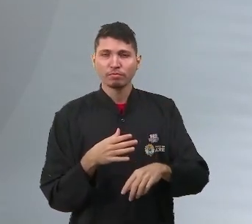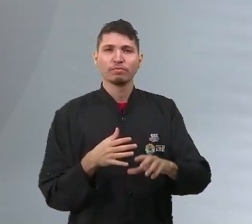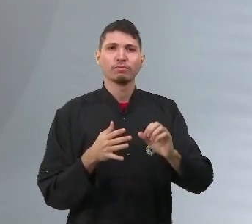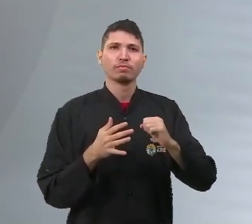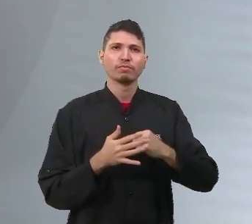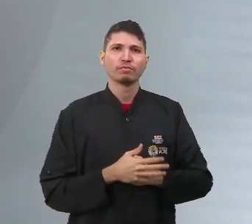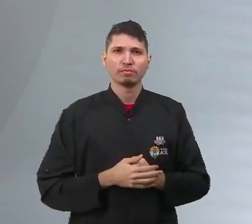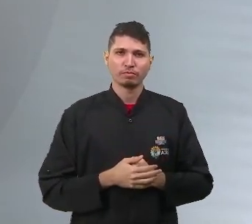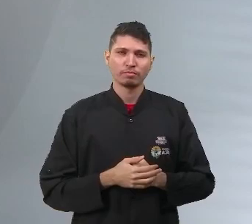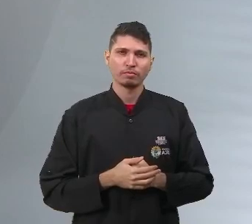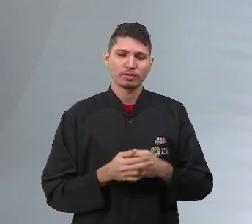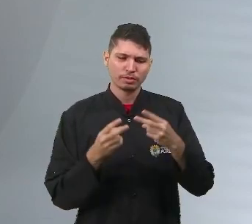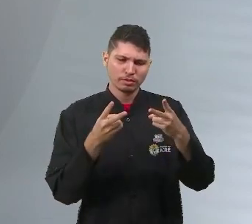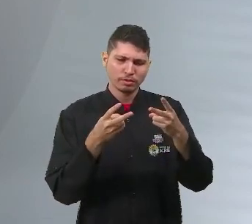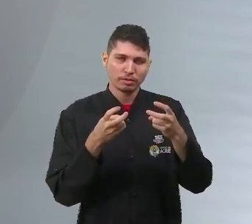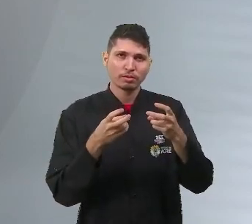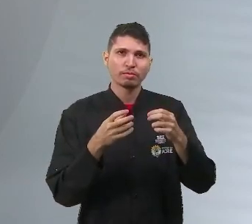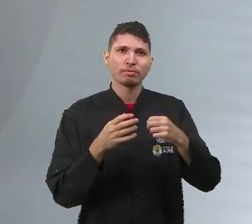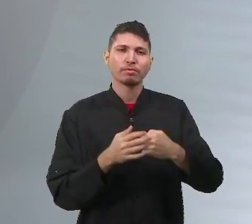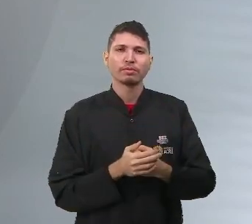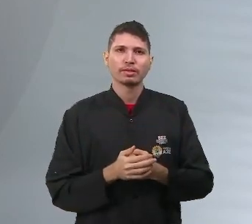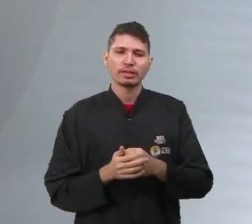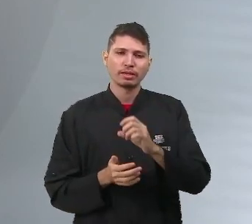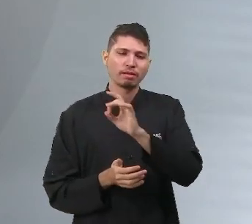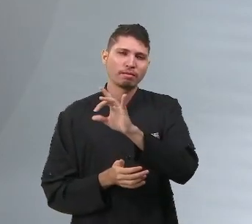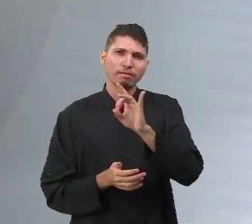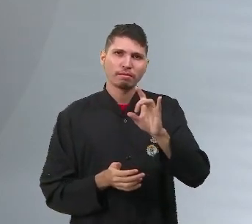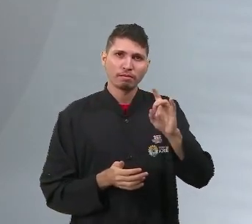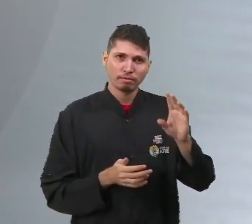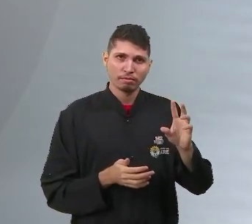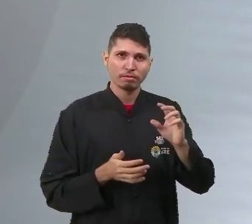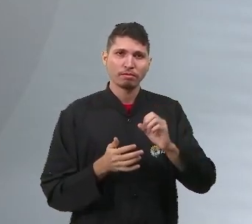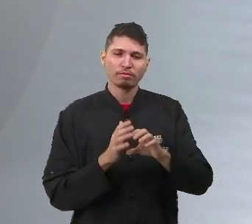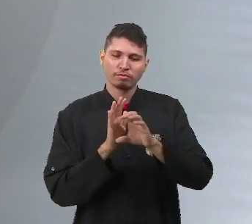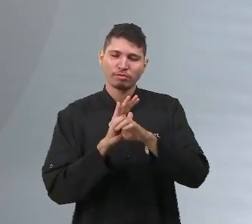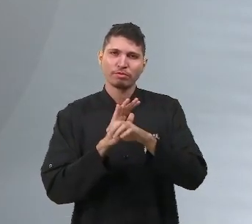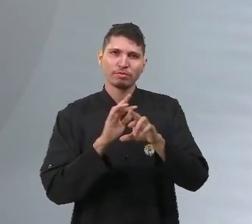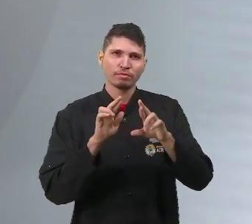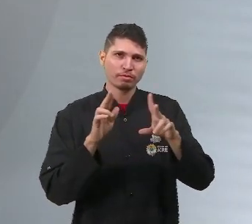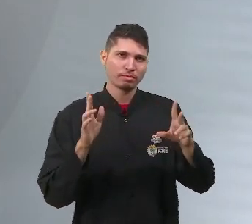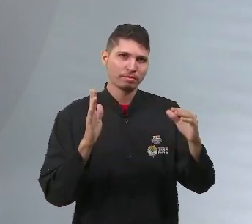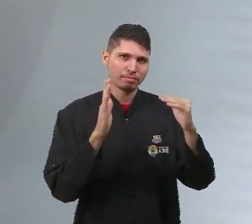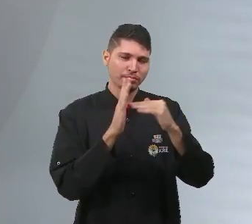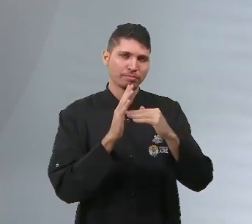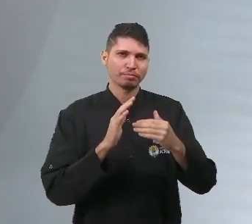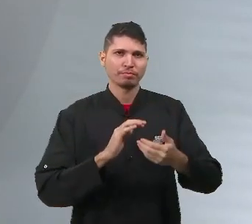cada um tinha sua forma diferente. E é isso, espero vocês na próxima aula. Até mais!